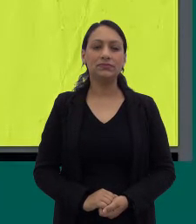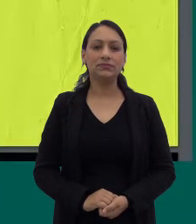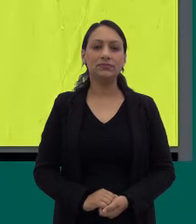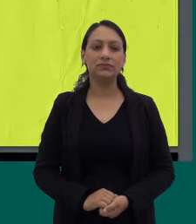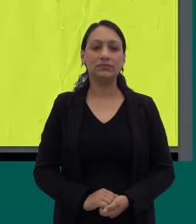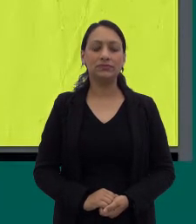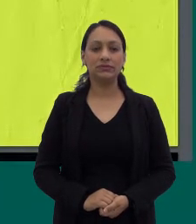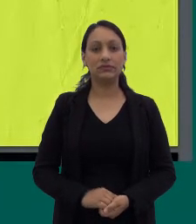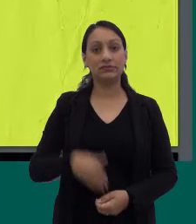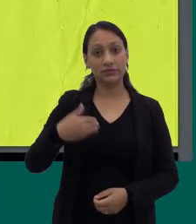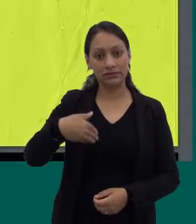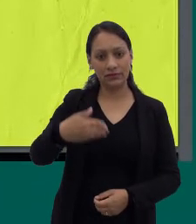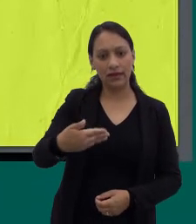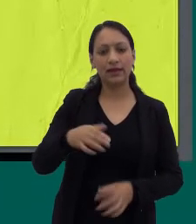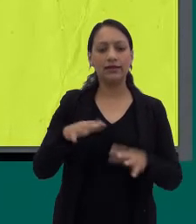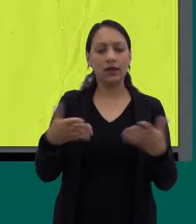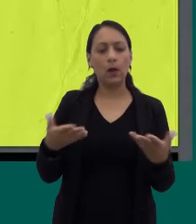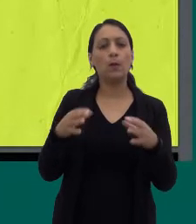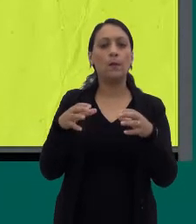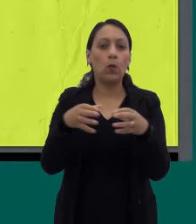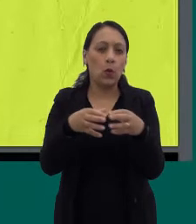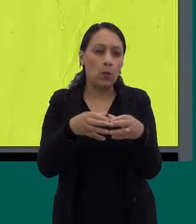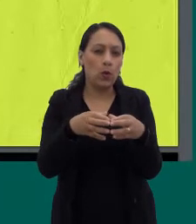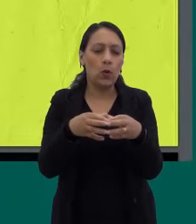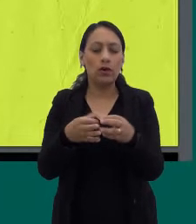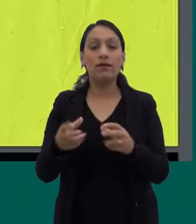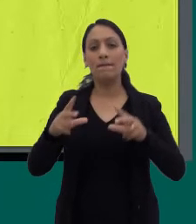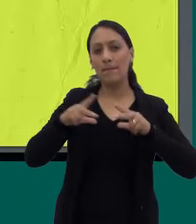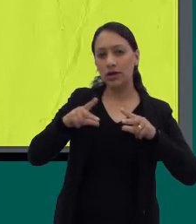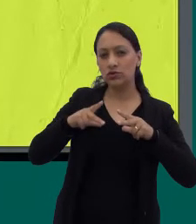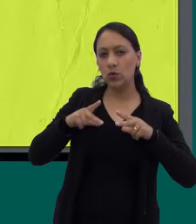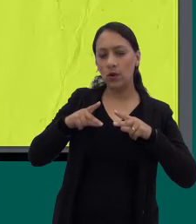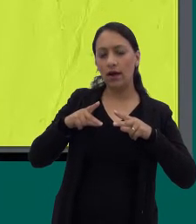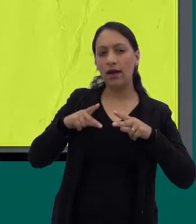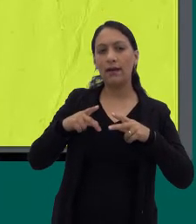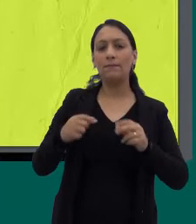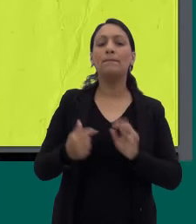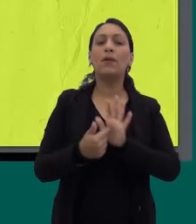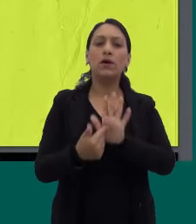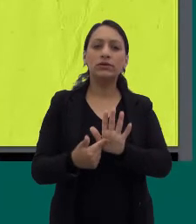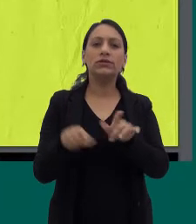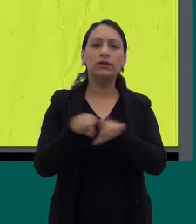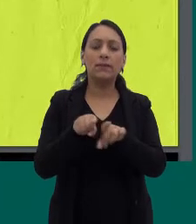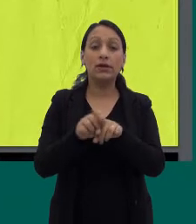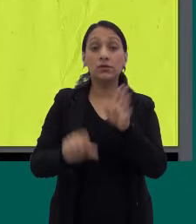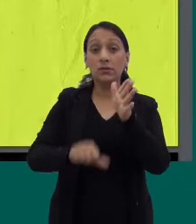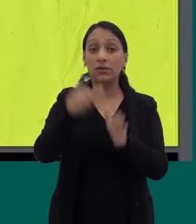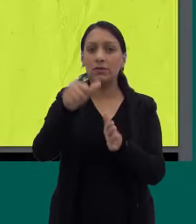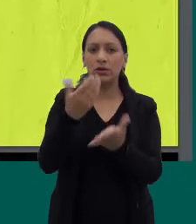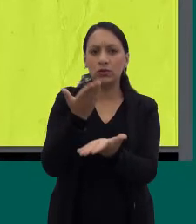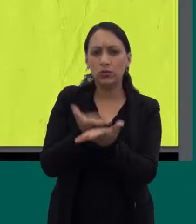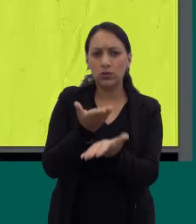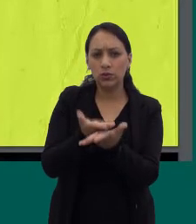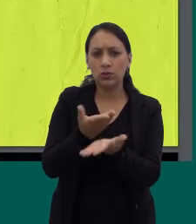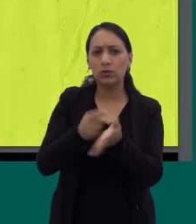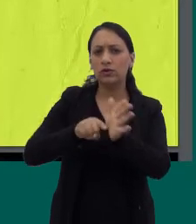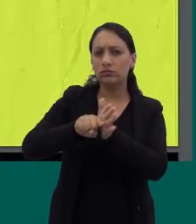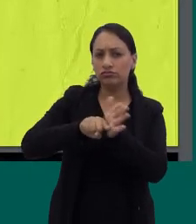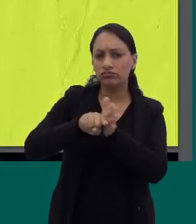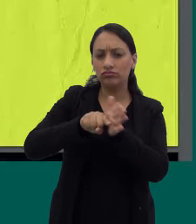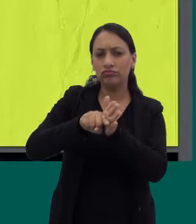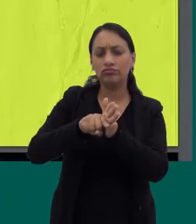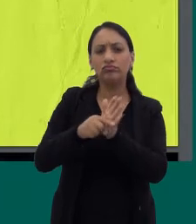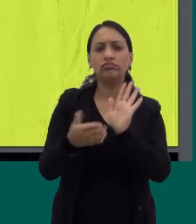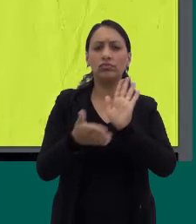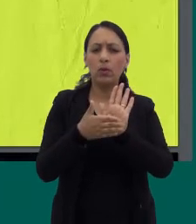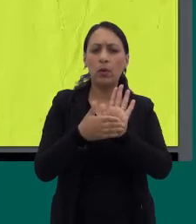E levando um pouco, então, para coletivo e individual, a gente traz aqui também um dos primeiros estudos, né, que se propõe a analisar